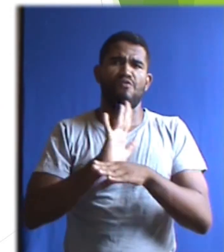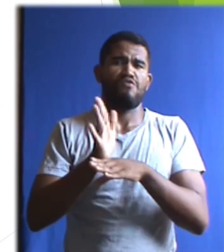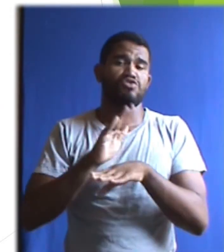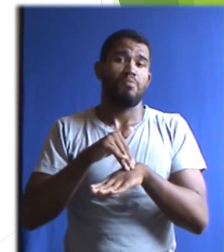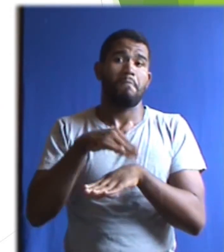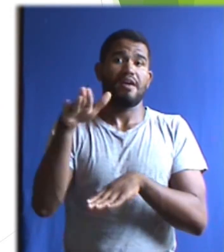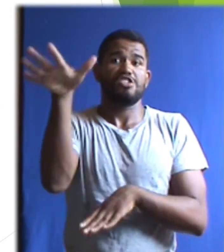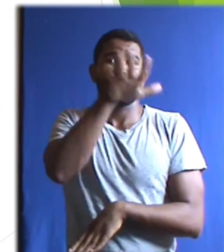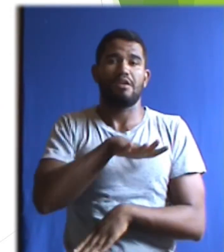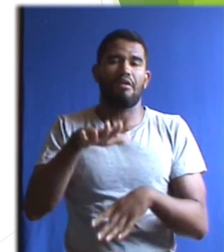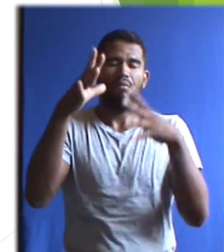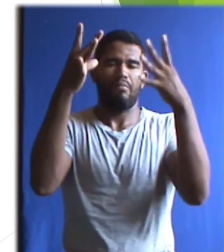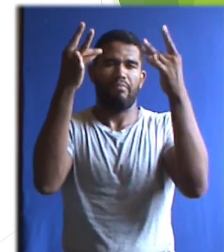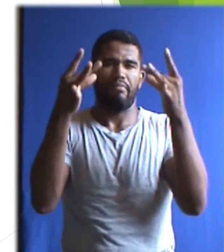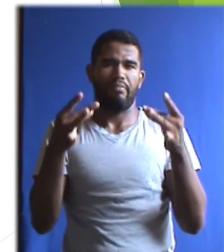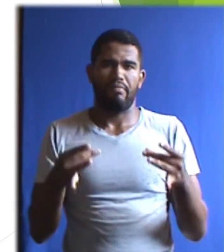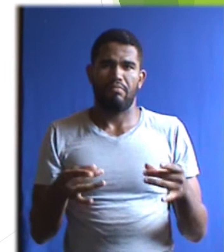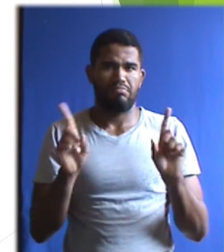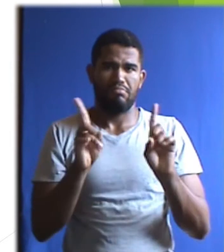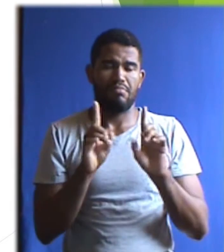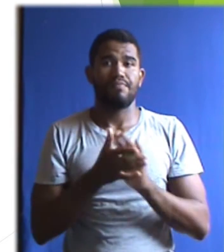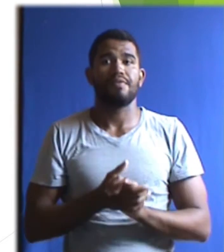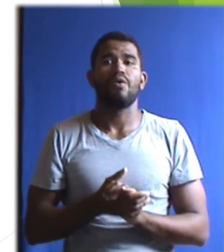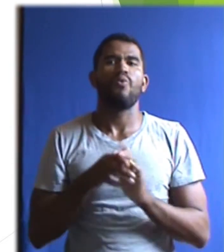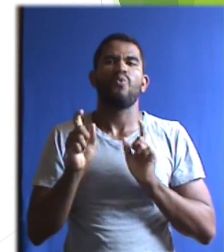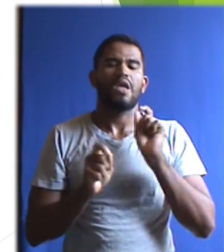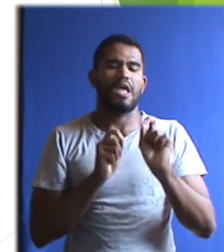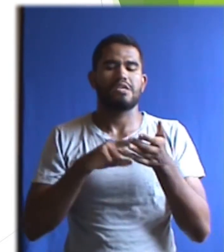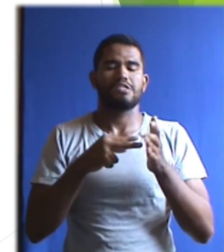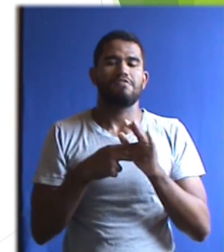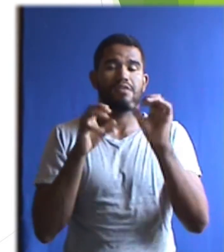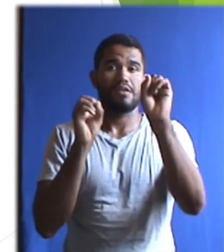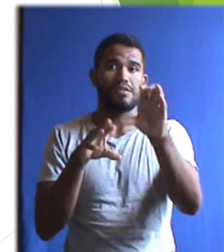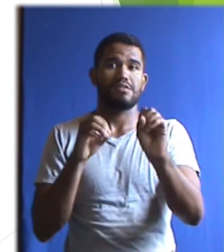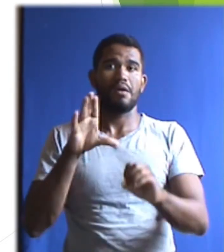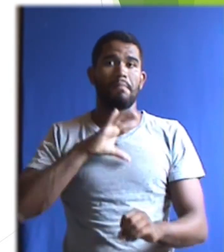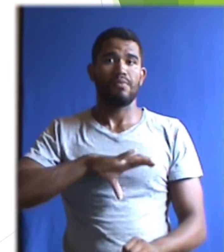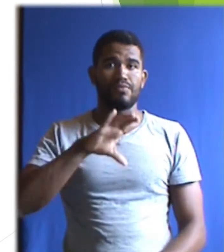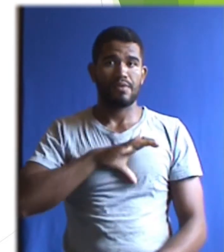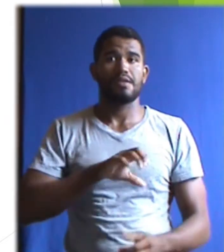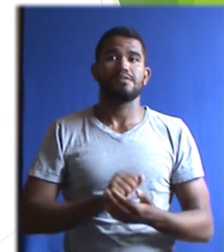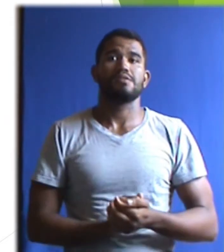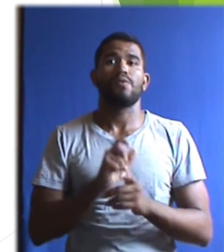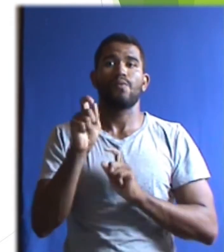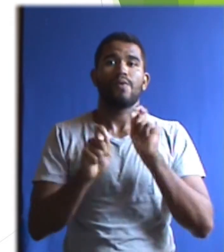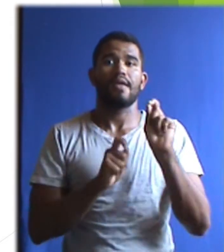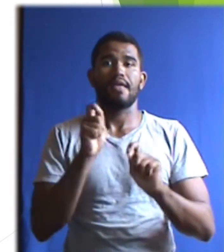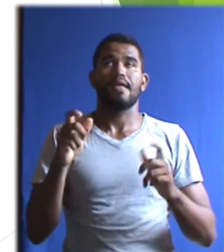Esse vídeo ele é mais geral, tá bom? Eu vou discutir aqui com vocês o que é ensinar a língua